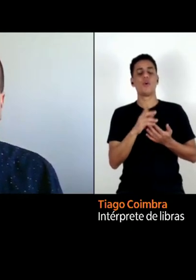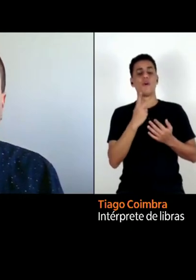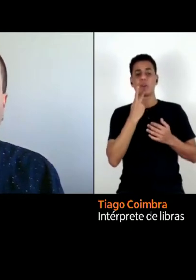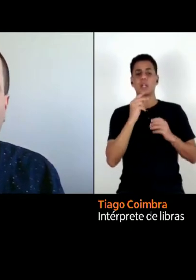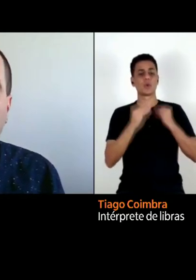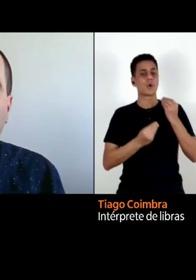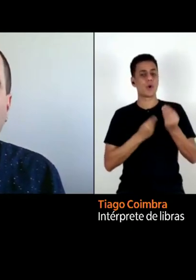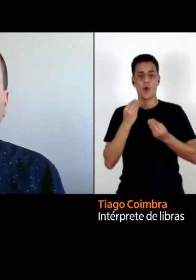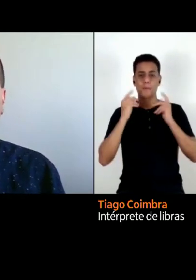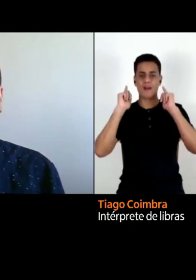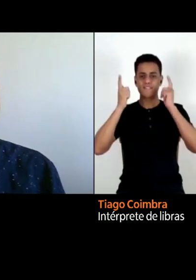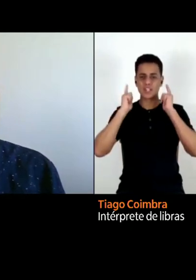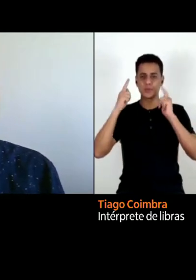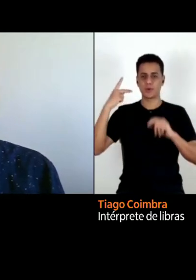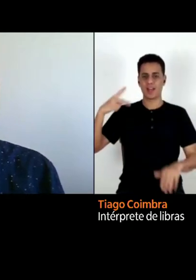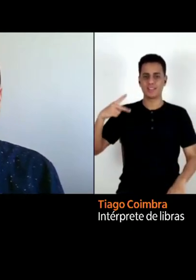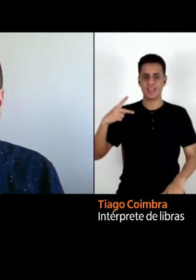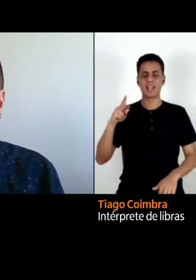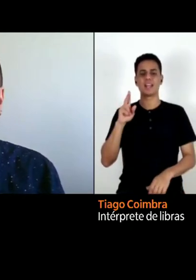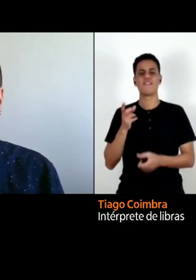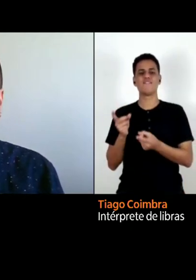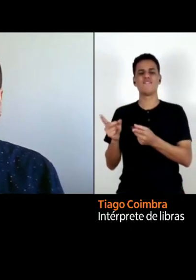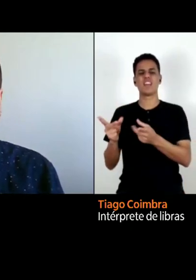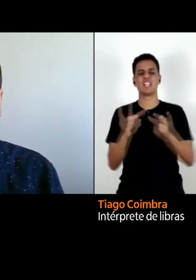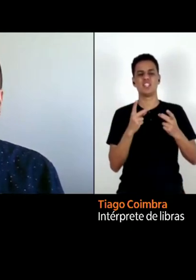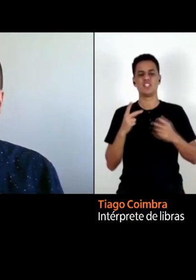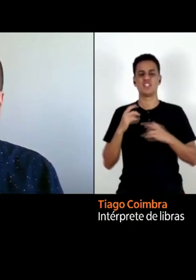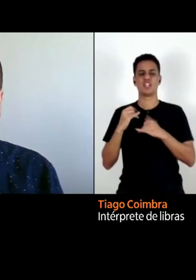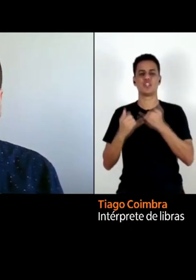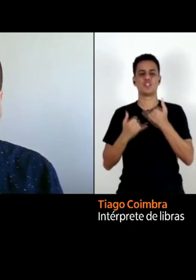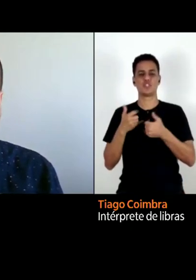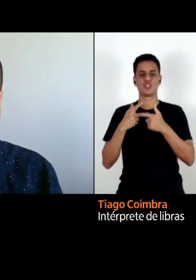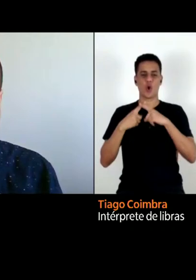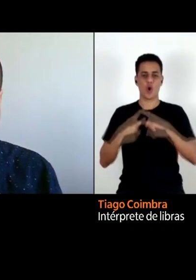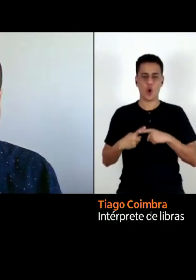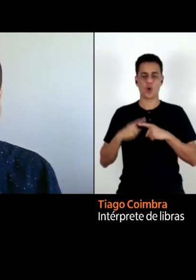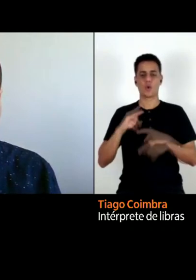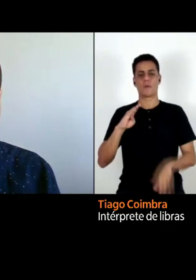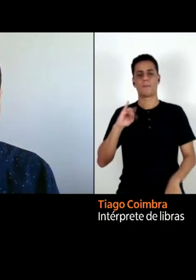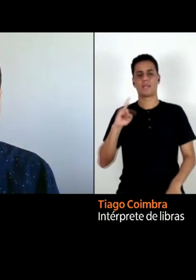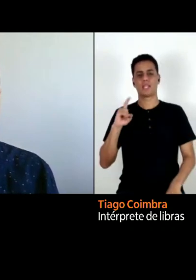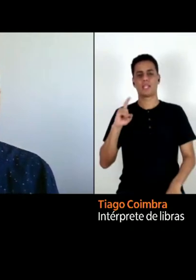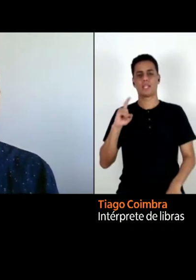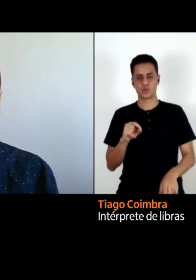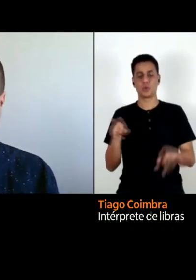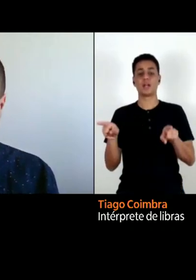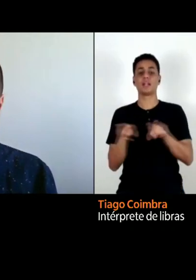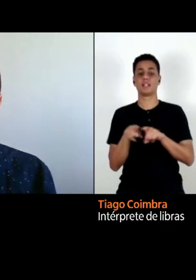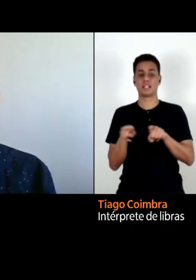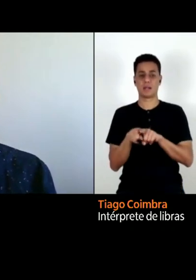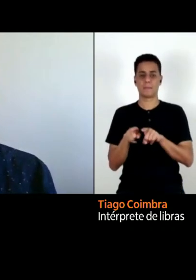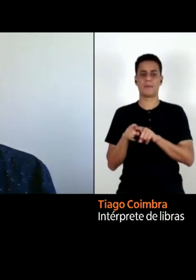bilhetes de jogo do bicho, defuntos de cera de seu panteão ceroplástico.